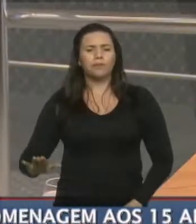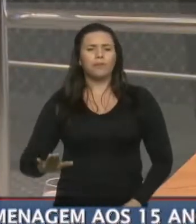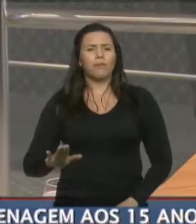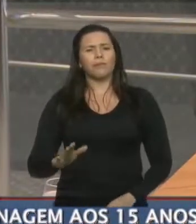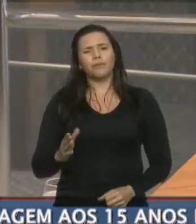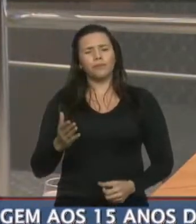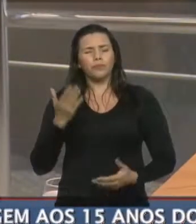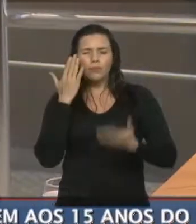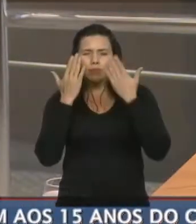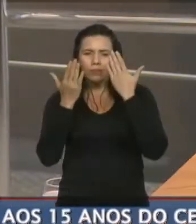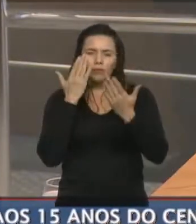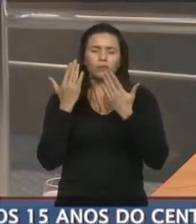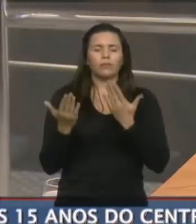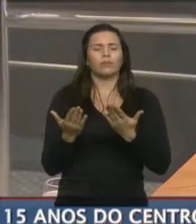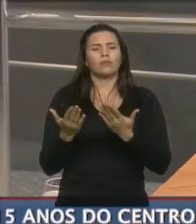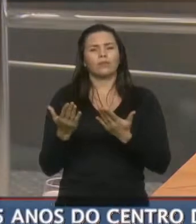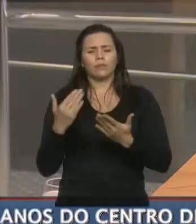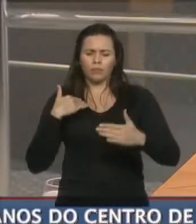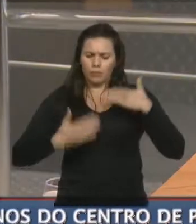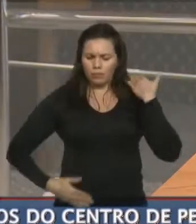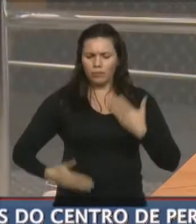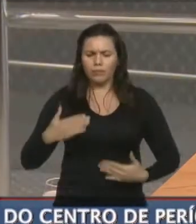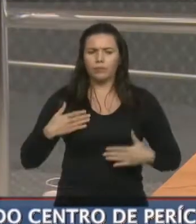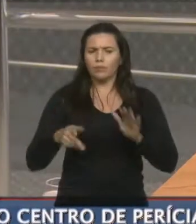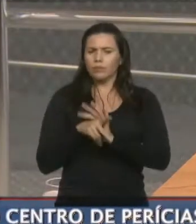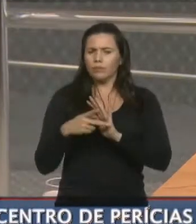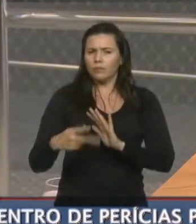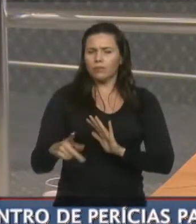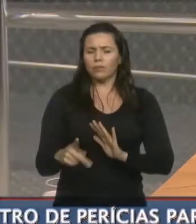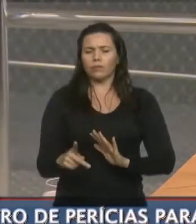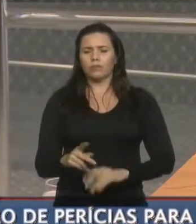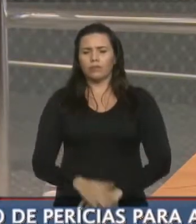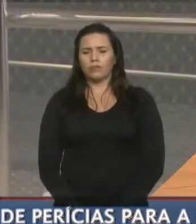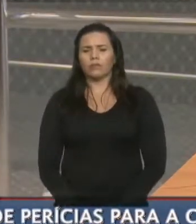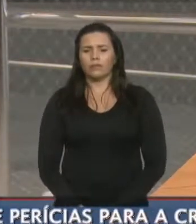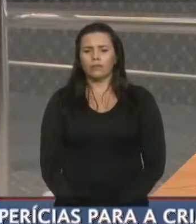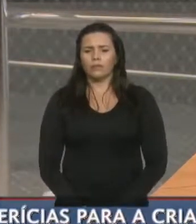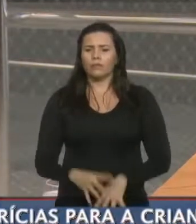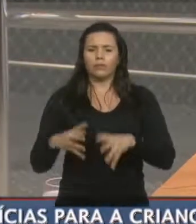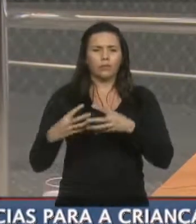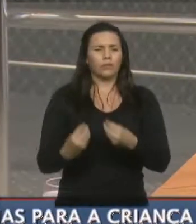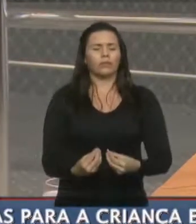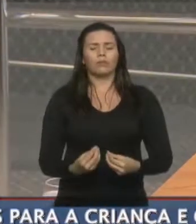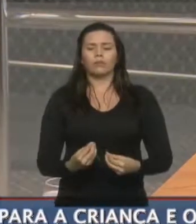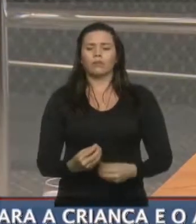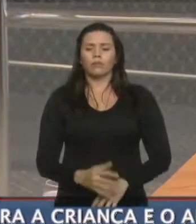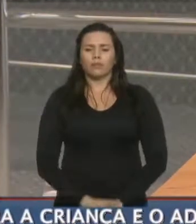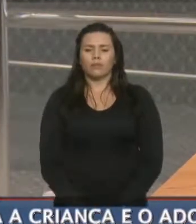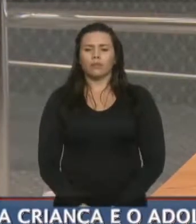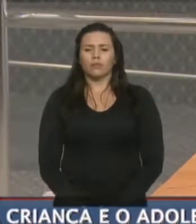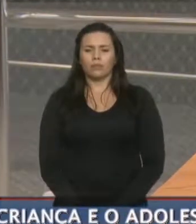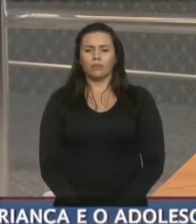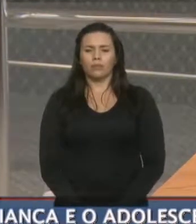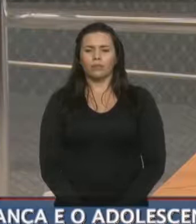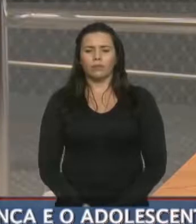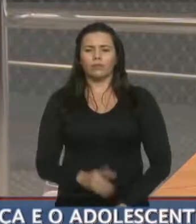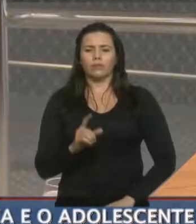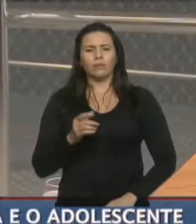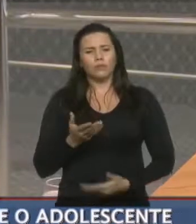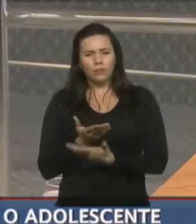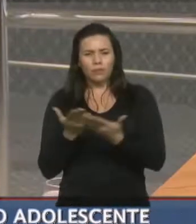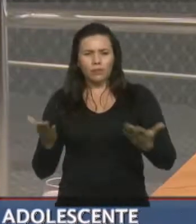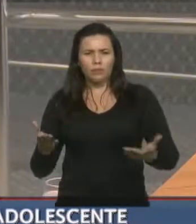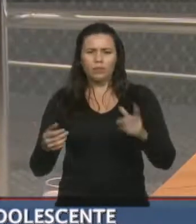psicológica, afetiva dessas crianças vitimizadas, a todos aqueles que hoje fazem esse